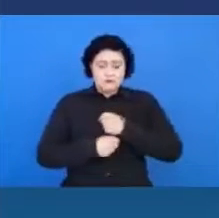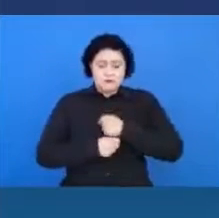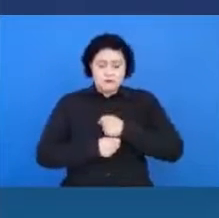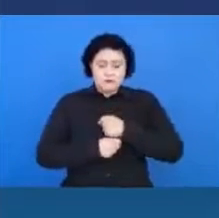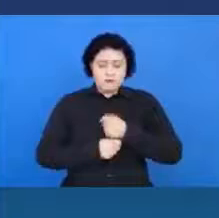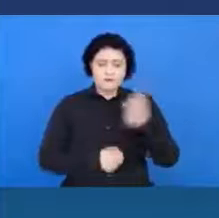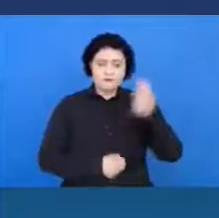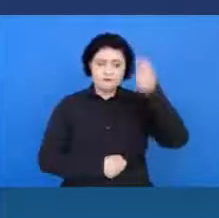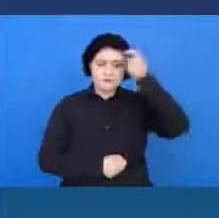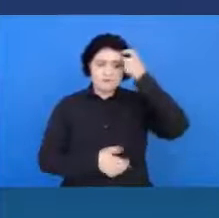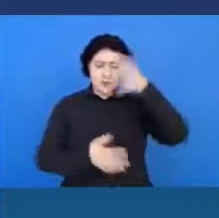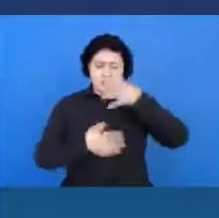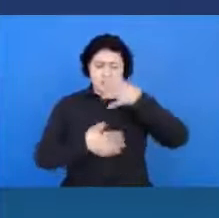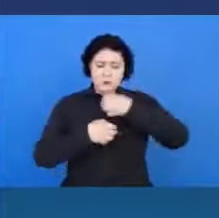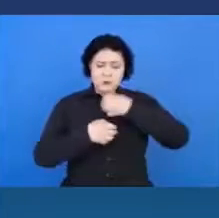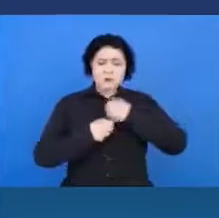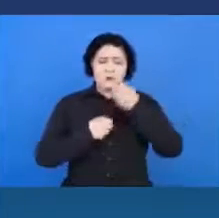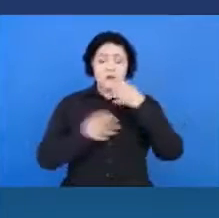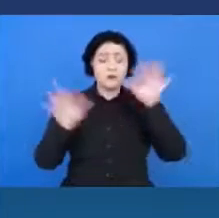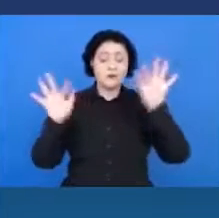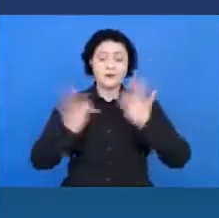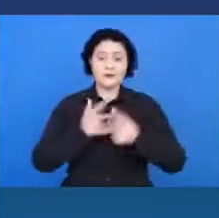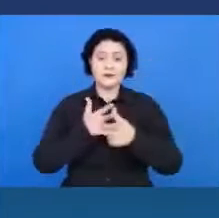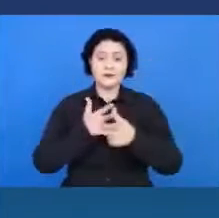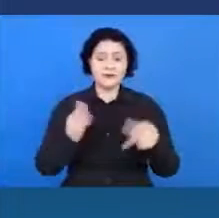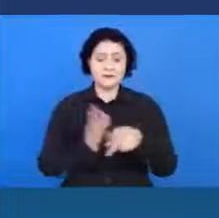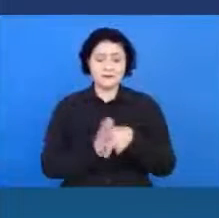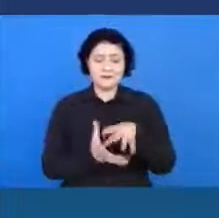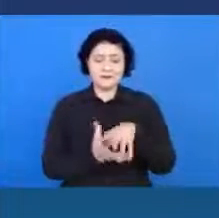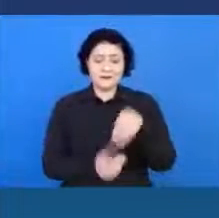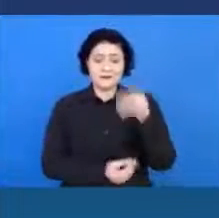mente ou ser feliz com as coisas do Espírito